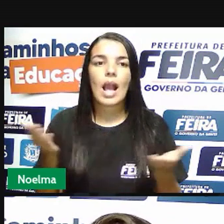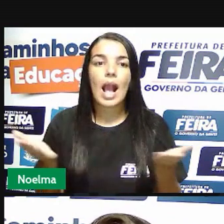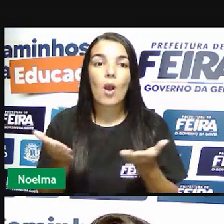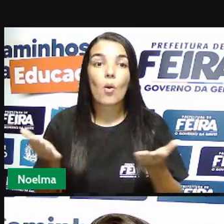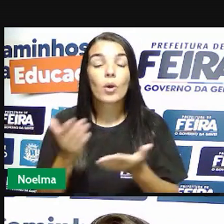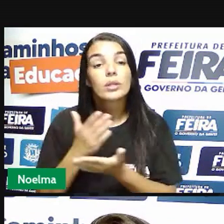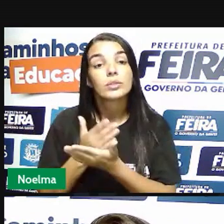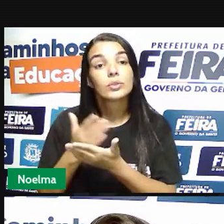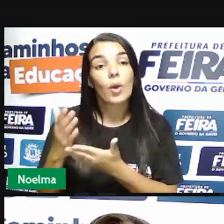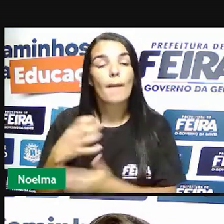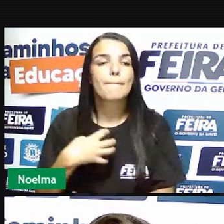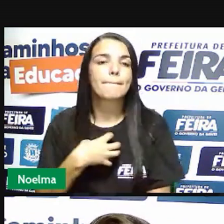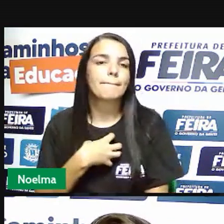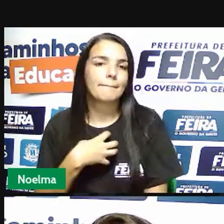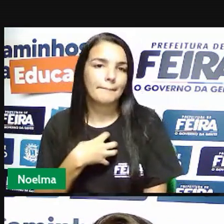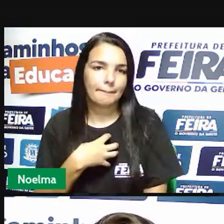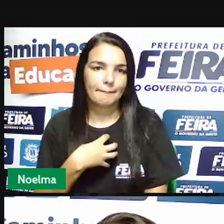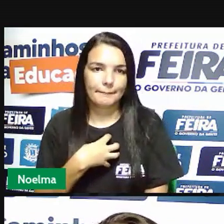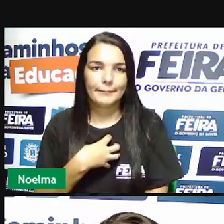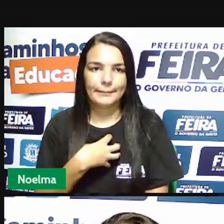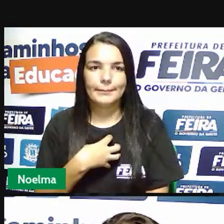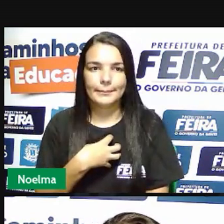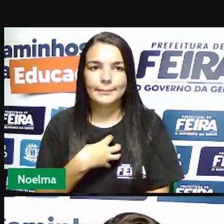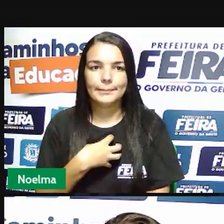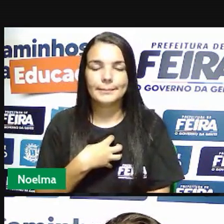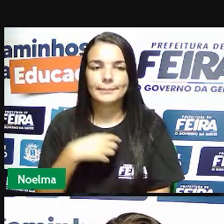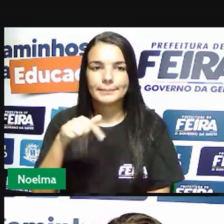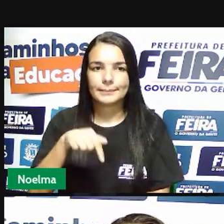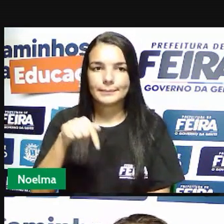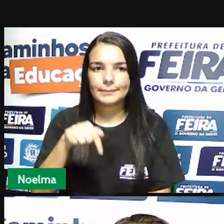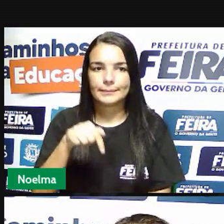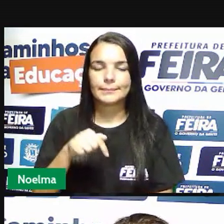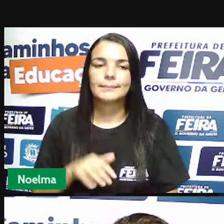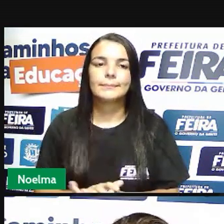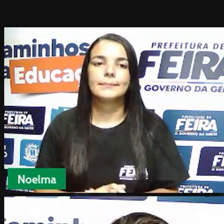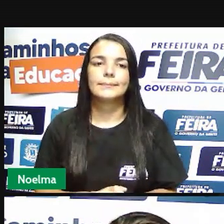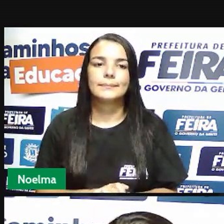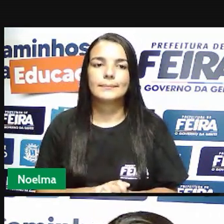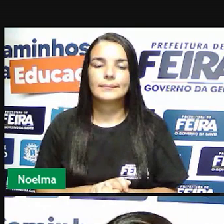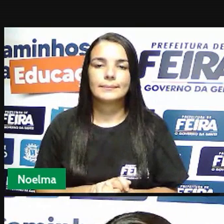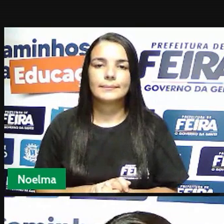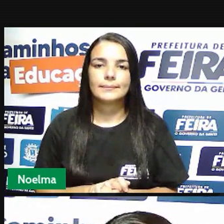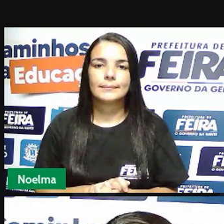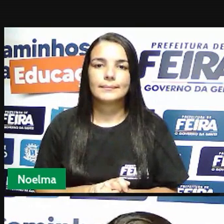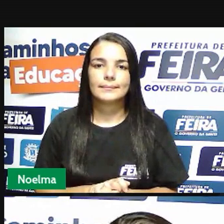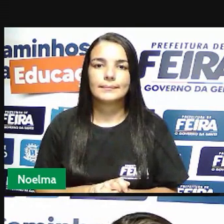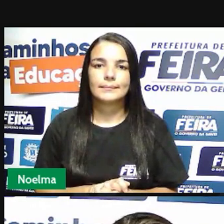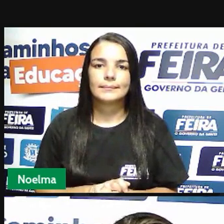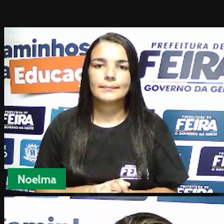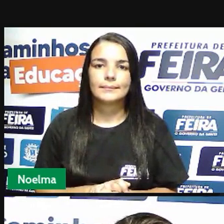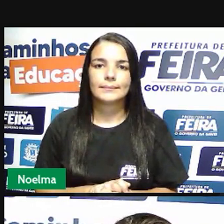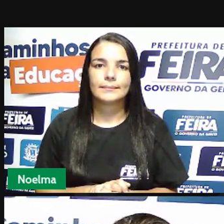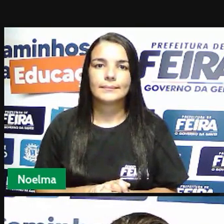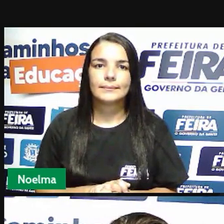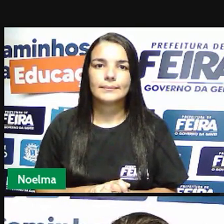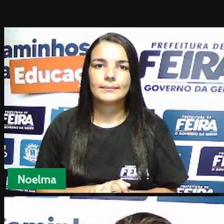certo? Nós iremos agora falar sobre a Conjuração Baiana que aconteceu aí na Bahia.